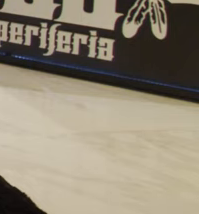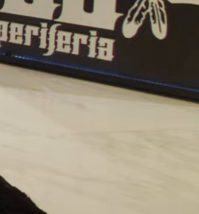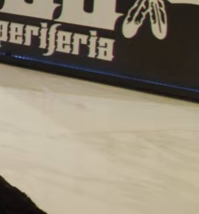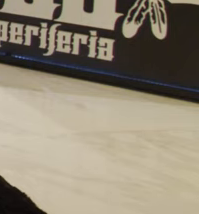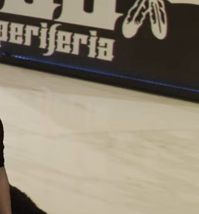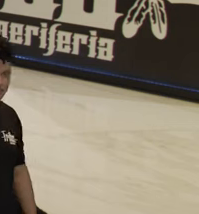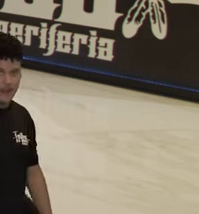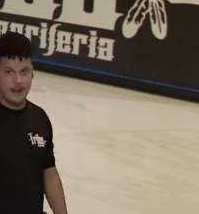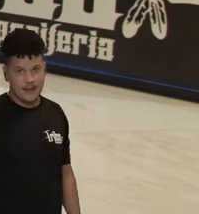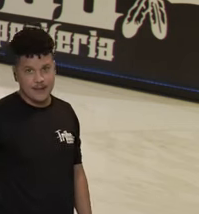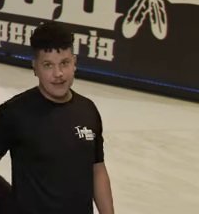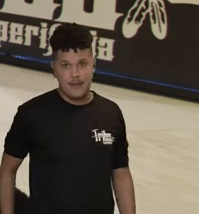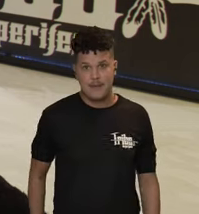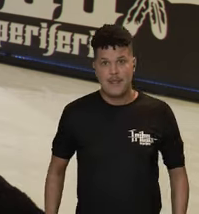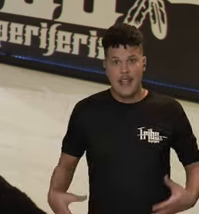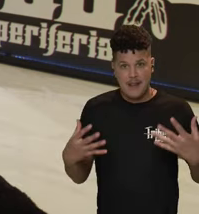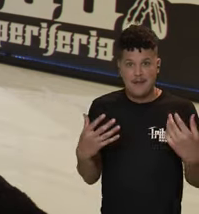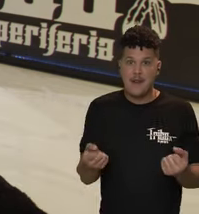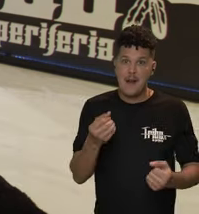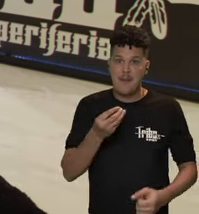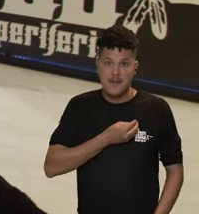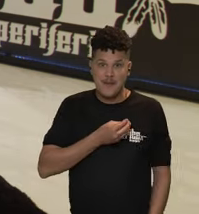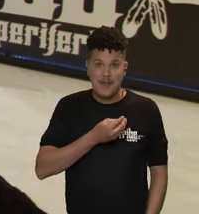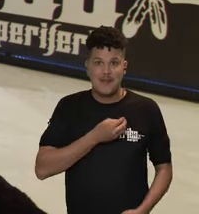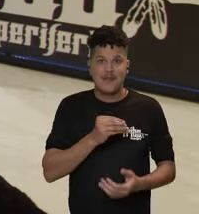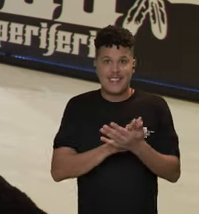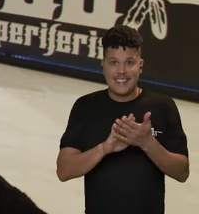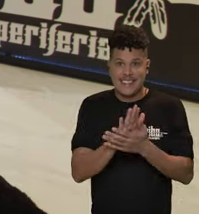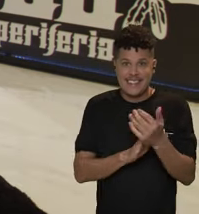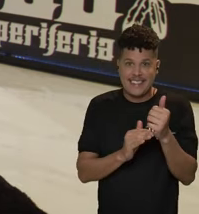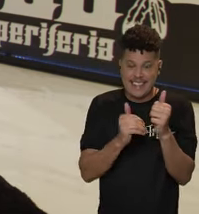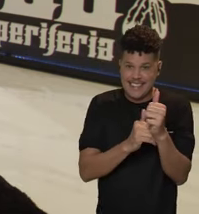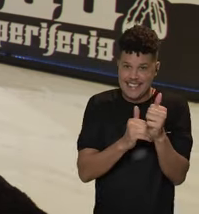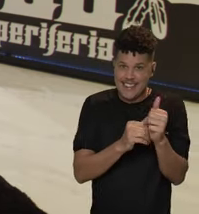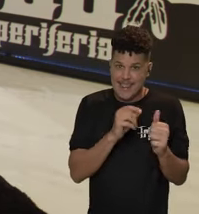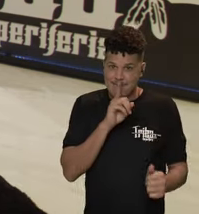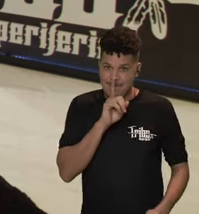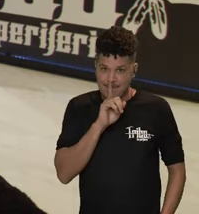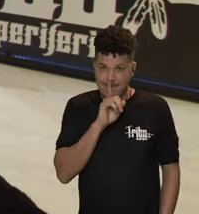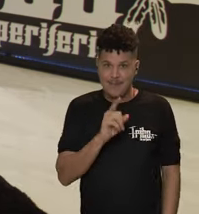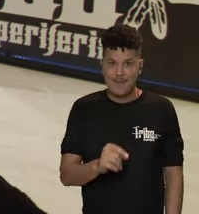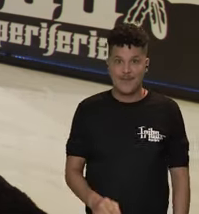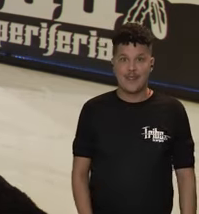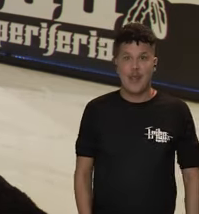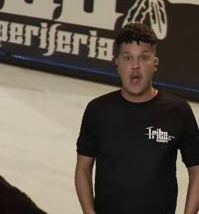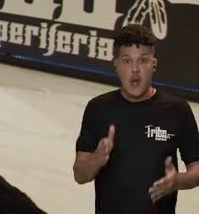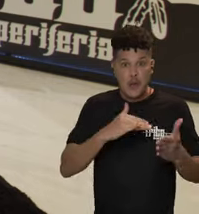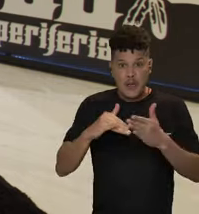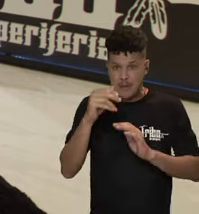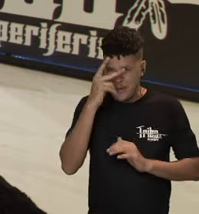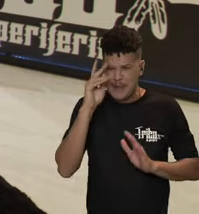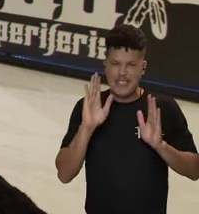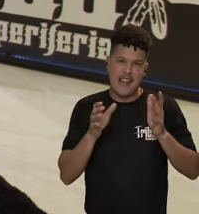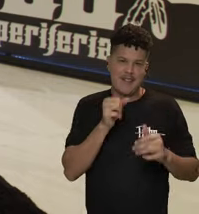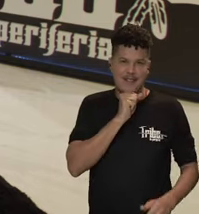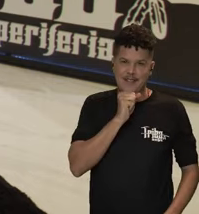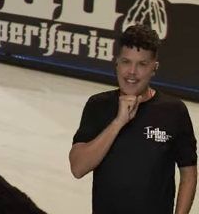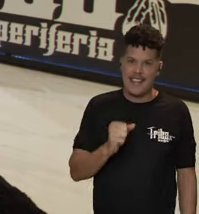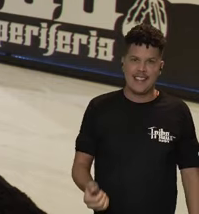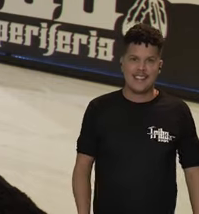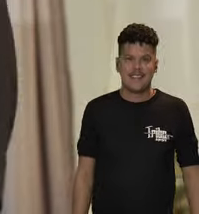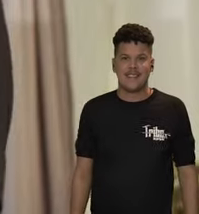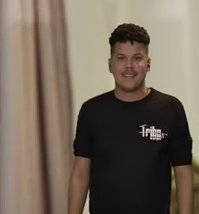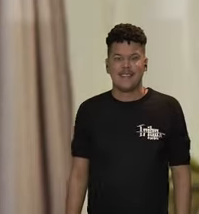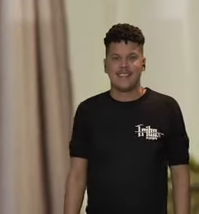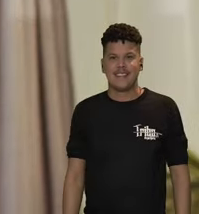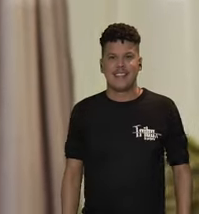Mano, vamos viver sem segredo, né, mano? Porra, ninguém tem que provar nada mais pra ninguém. Todo mundo já tá todo um coroa já, velho.